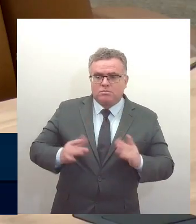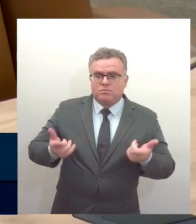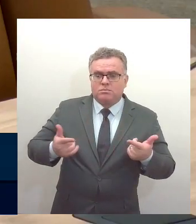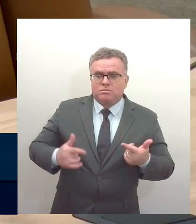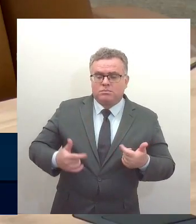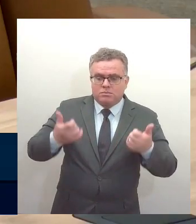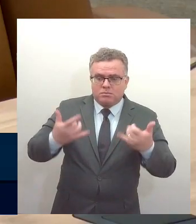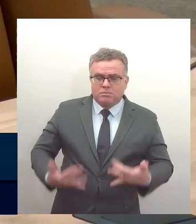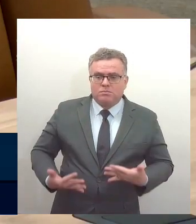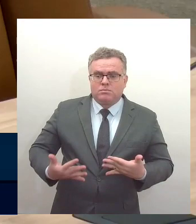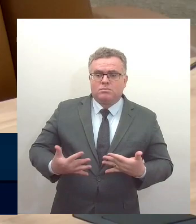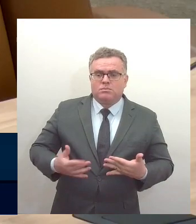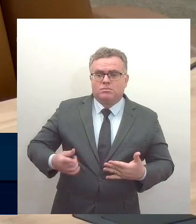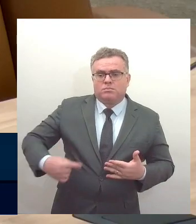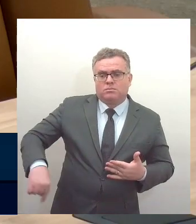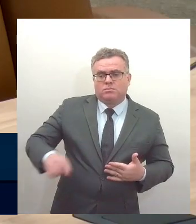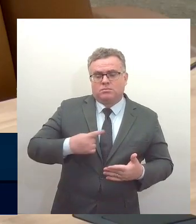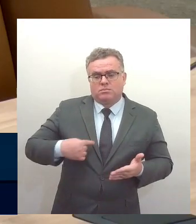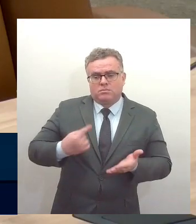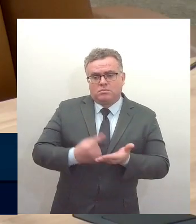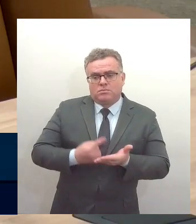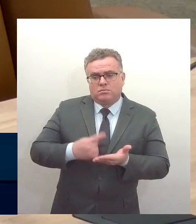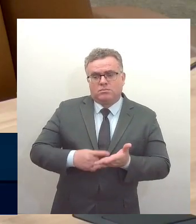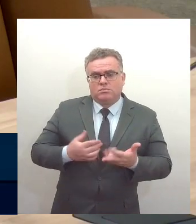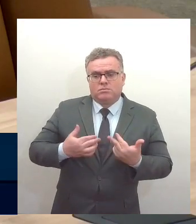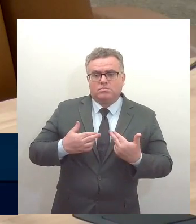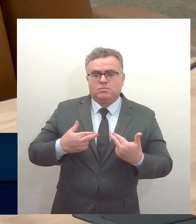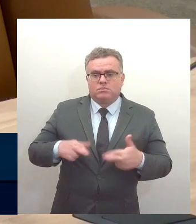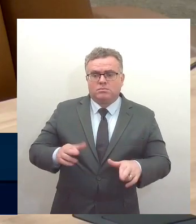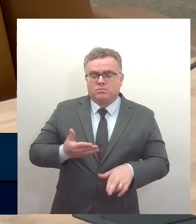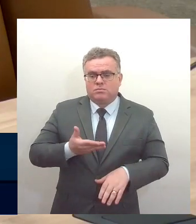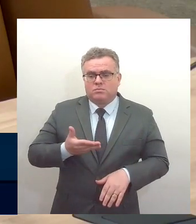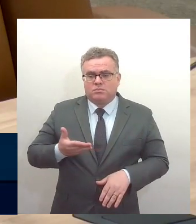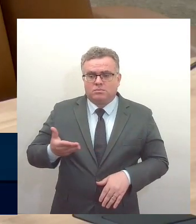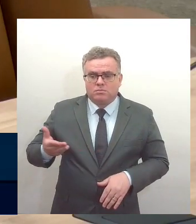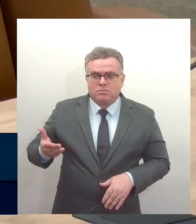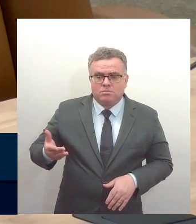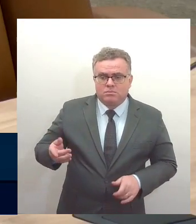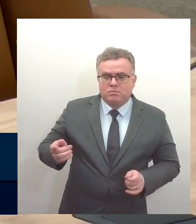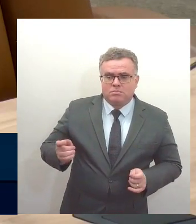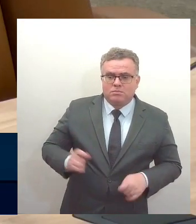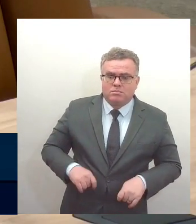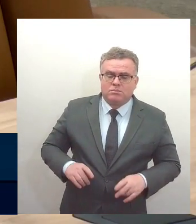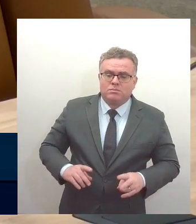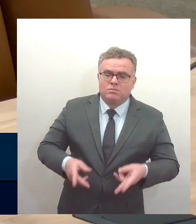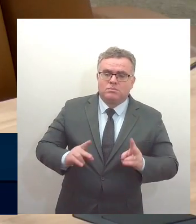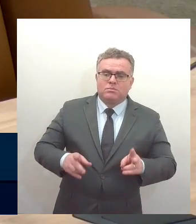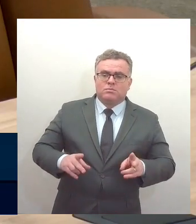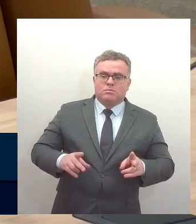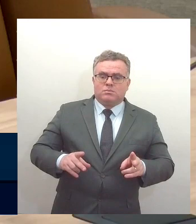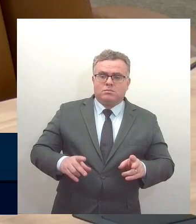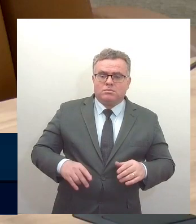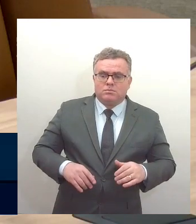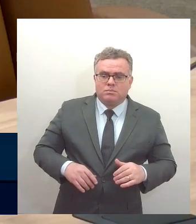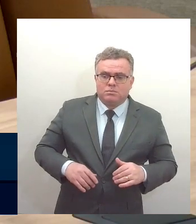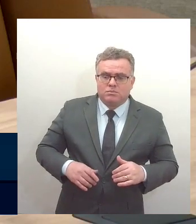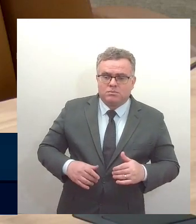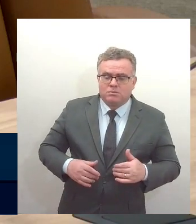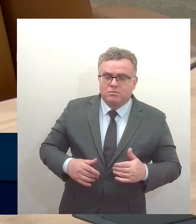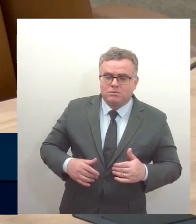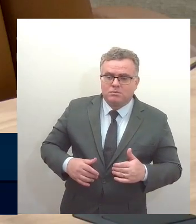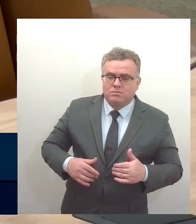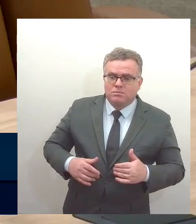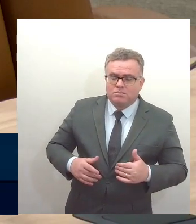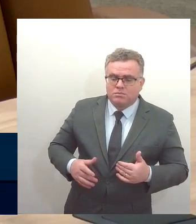resolver determinados problemas. Agora, lógico, sempre lembrando isso, né, que quem tem